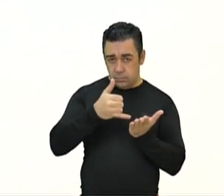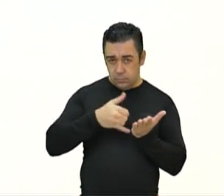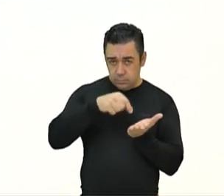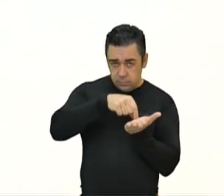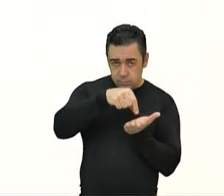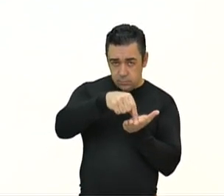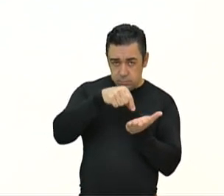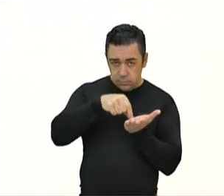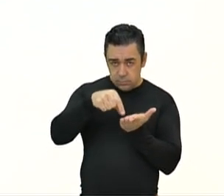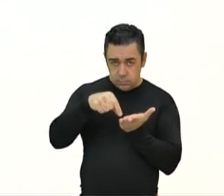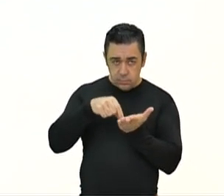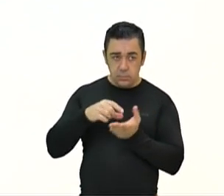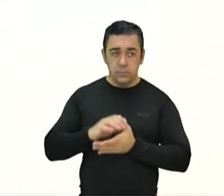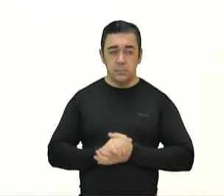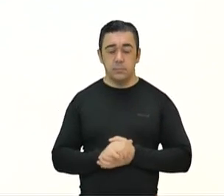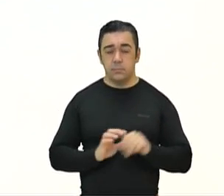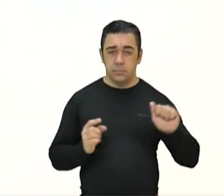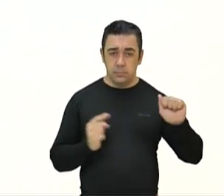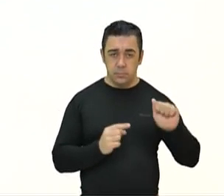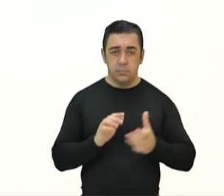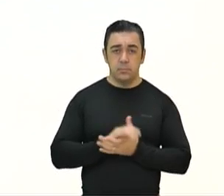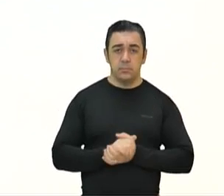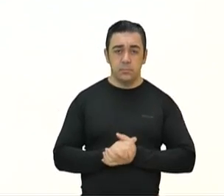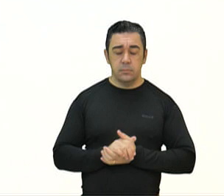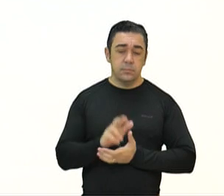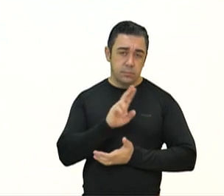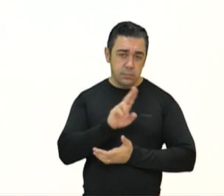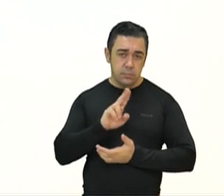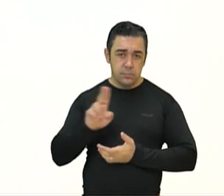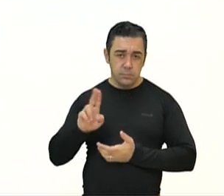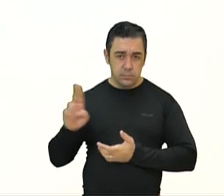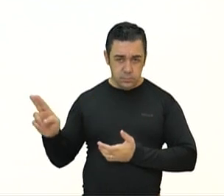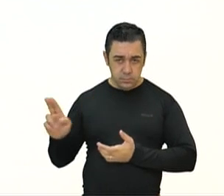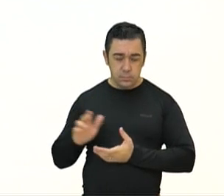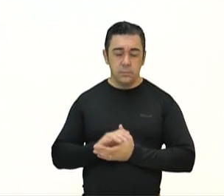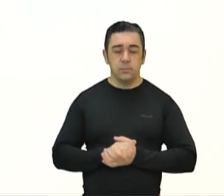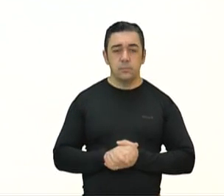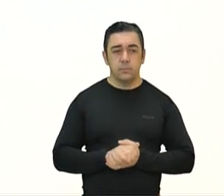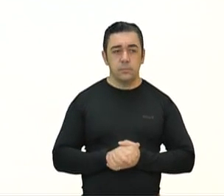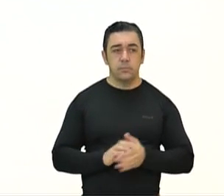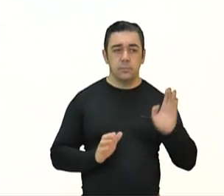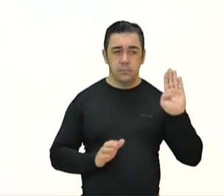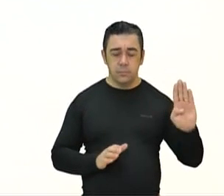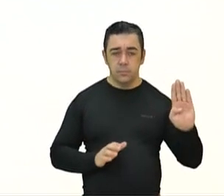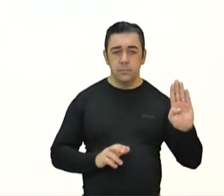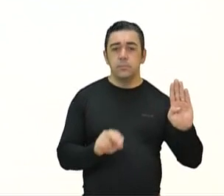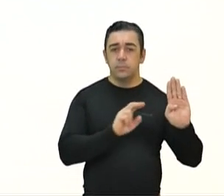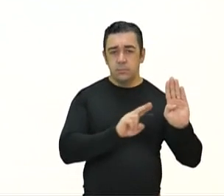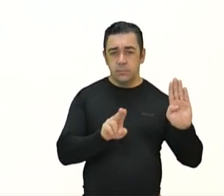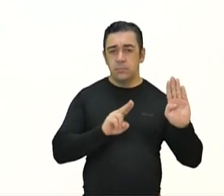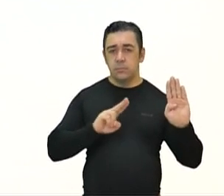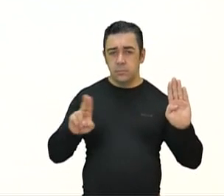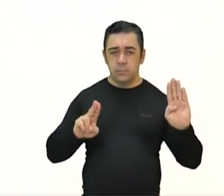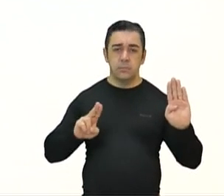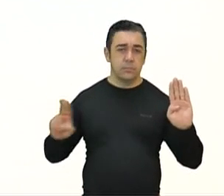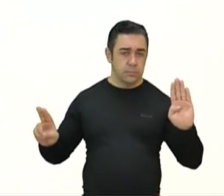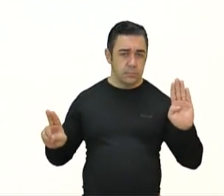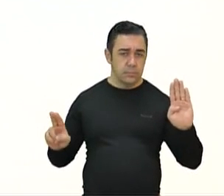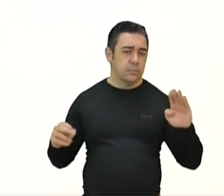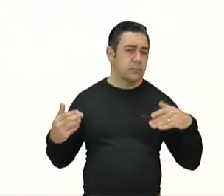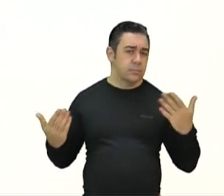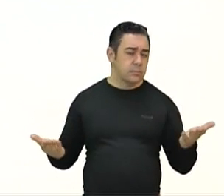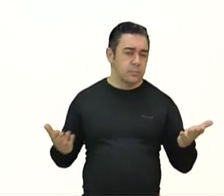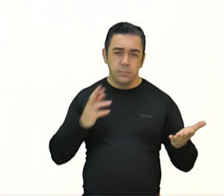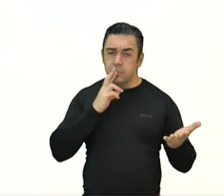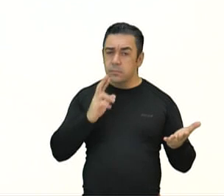dispositivos de um circuito. Letra A, resistor, gerador, indutor e galvanizador. E letra B, resistor, receptor,